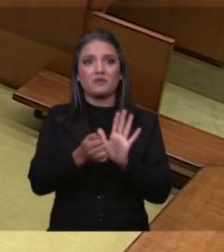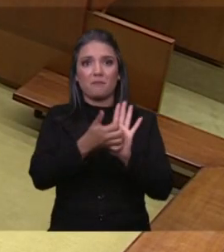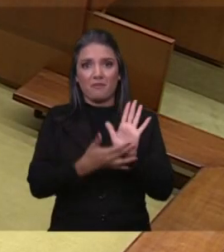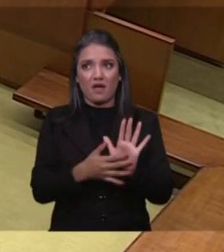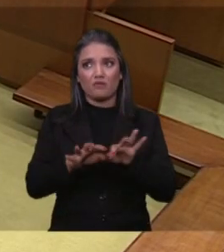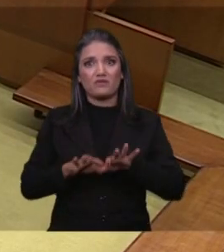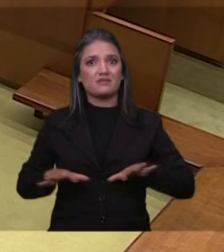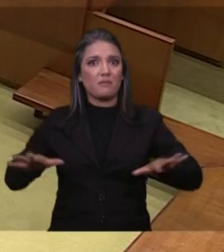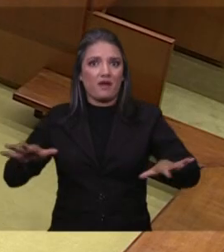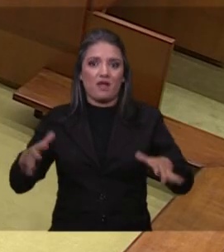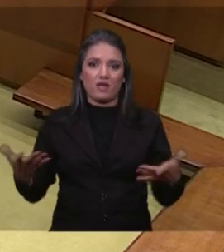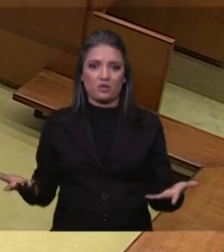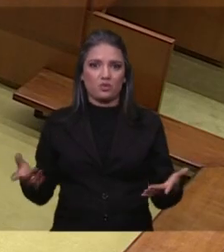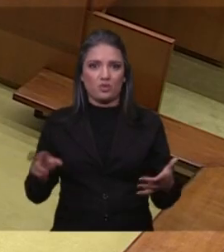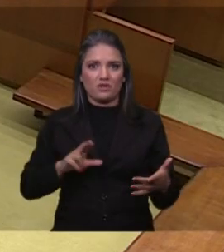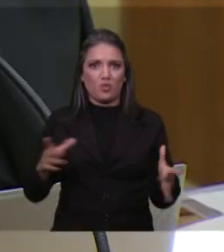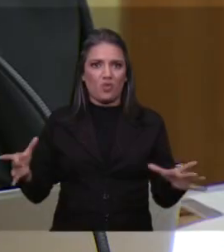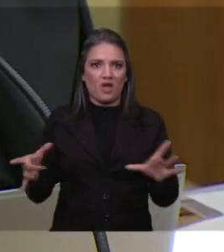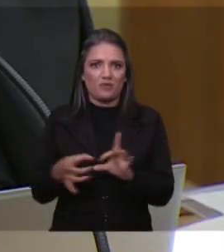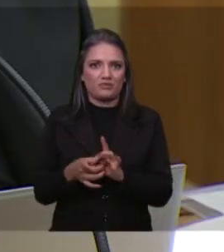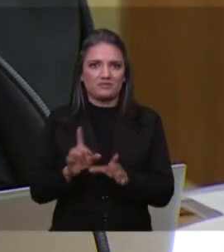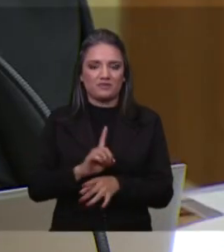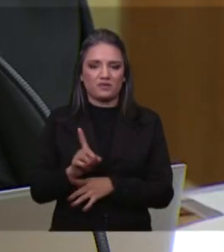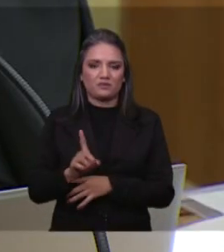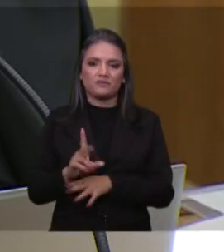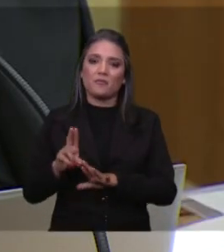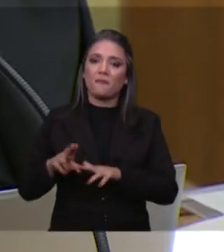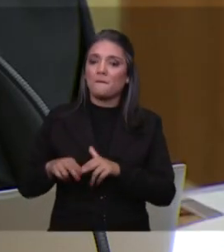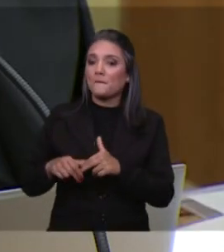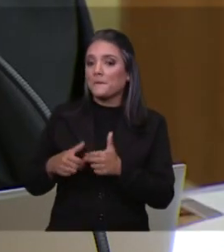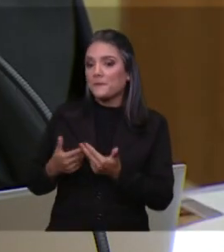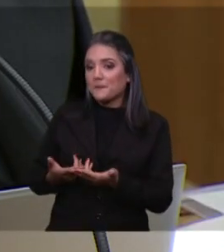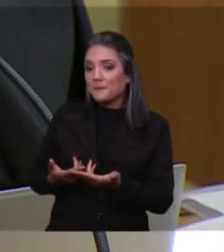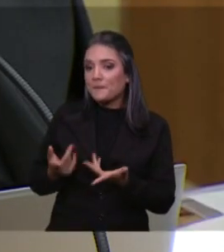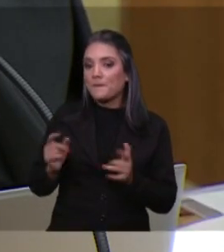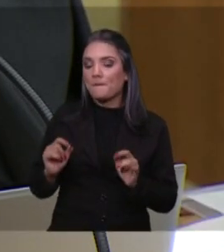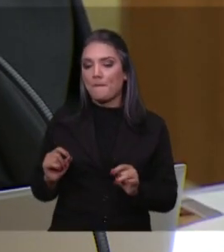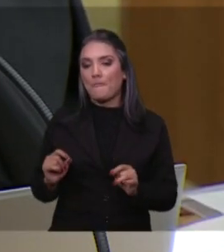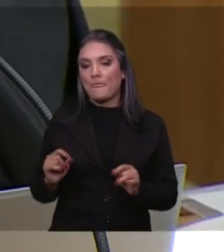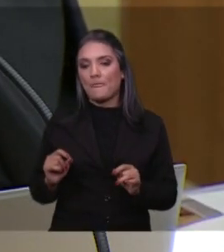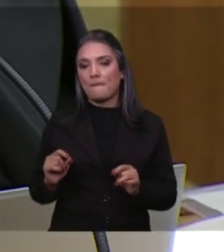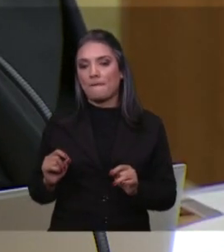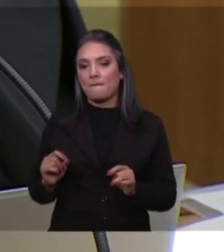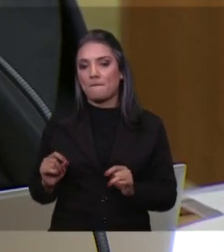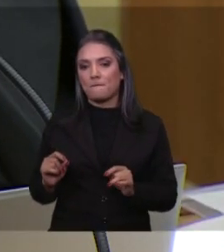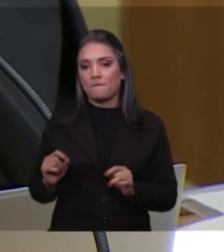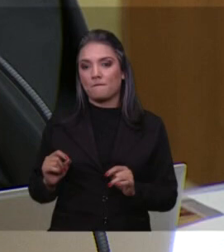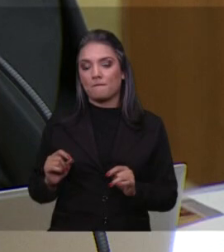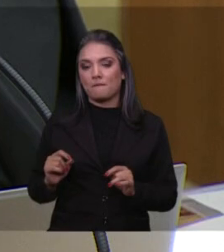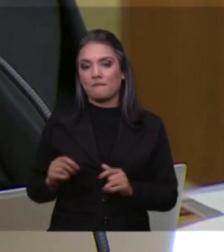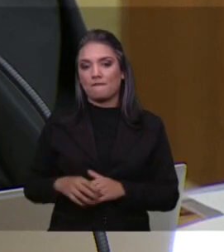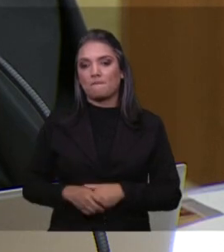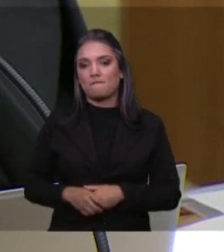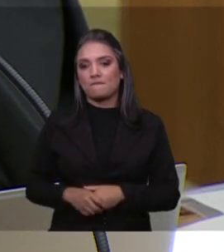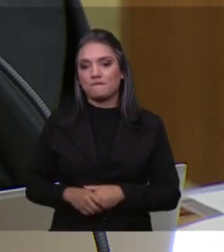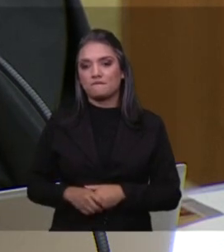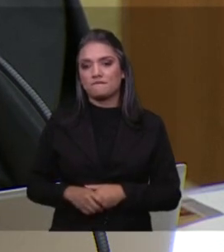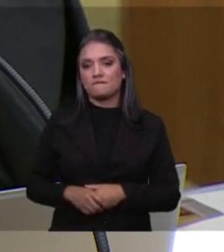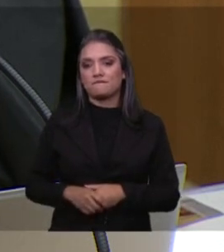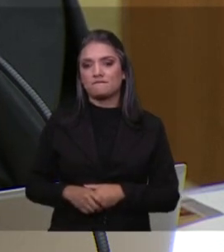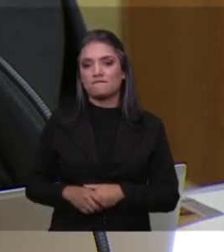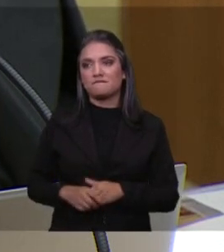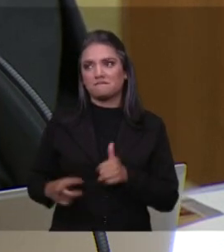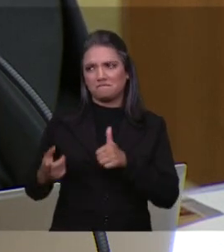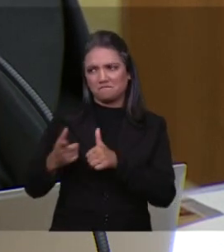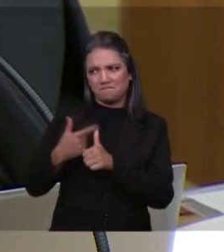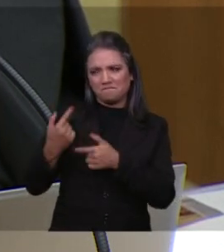Mas, enfim. Por isso, eu, inclusive na primeira questão levantada, eu